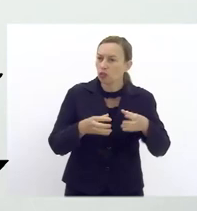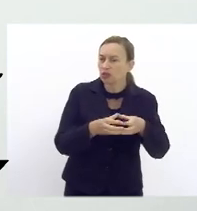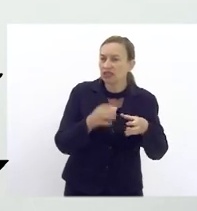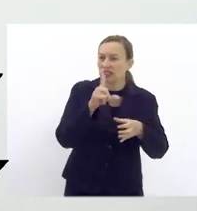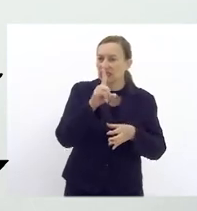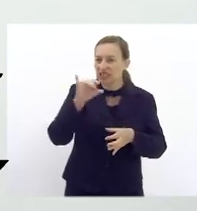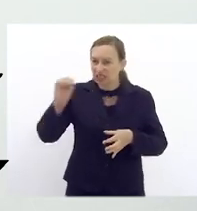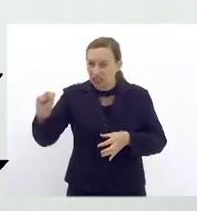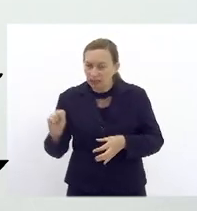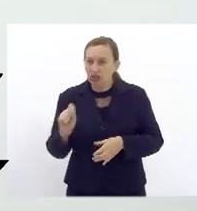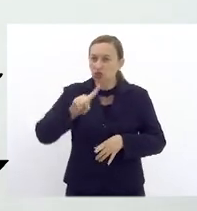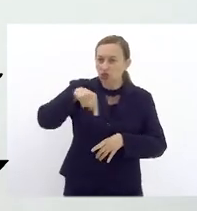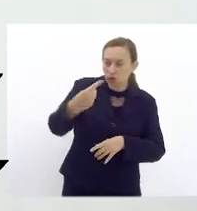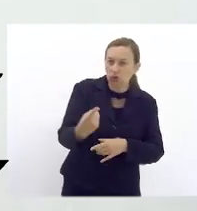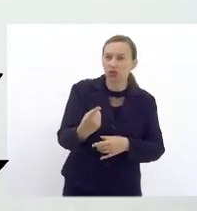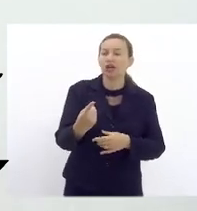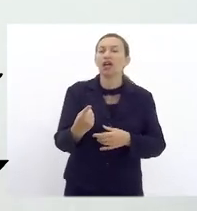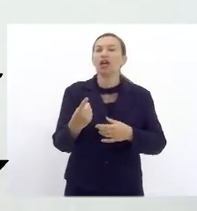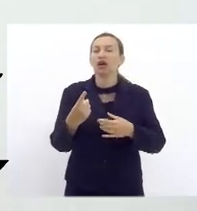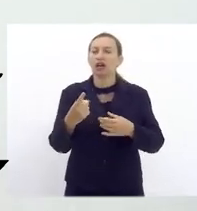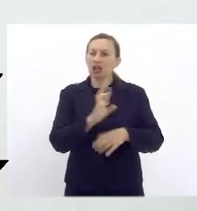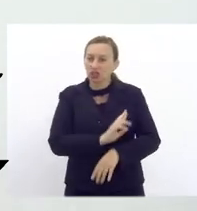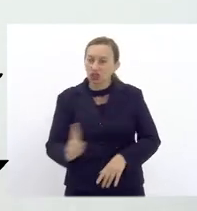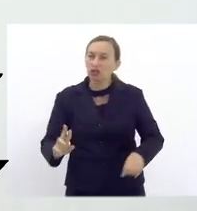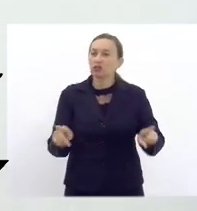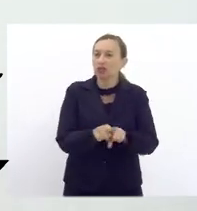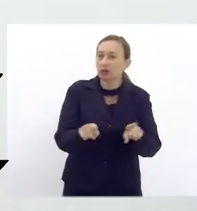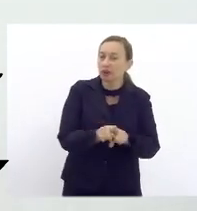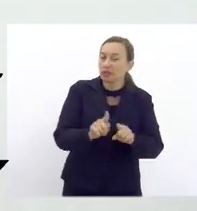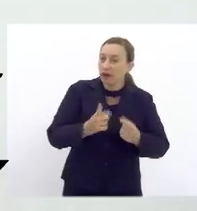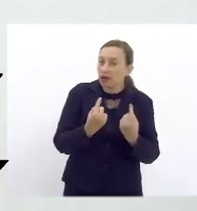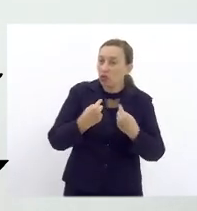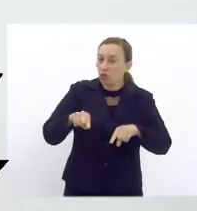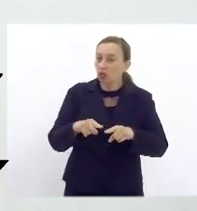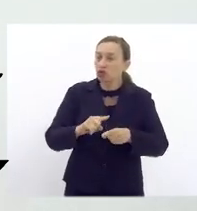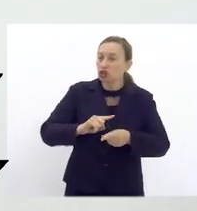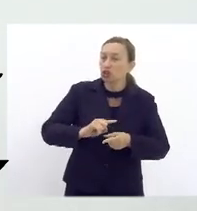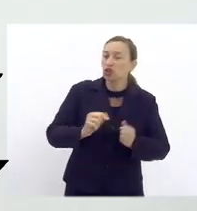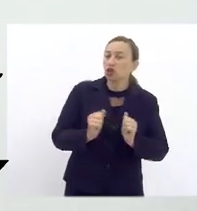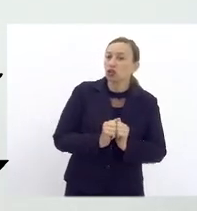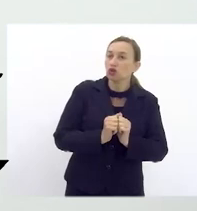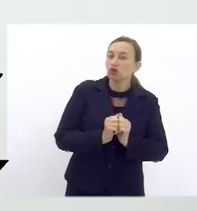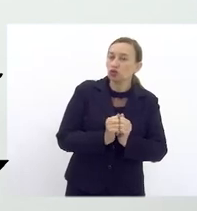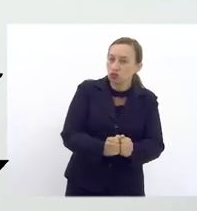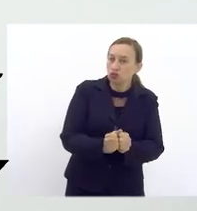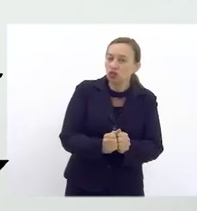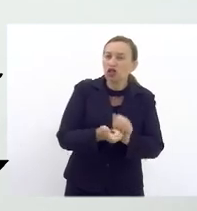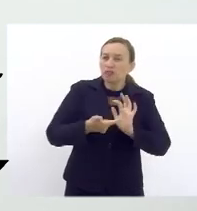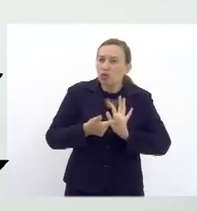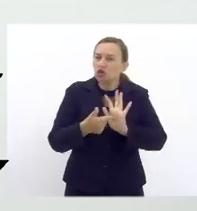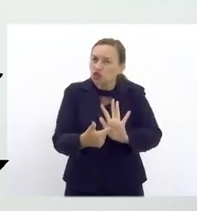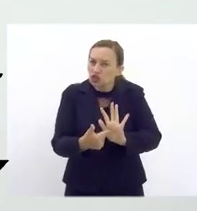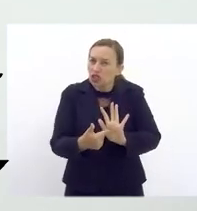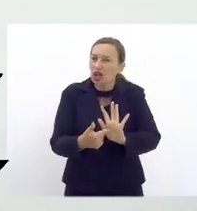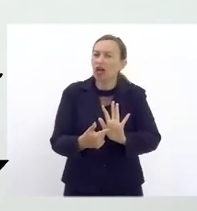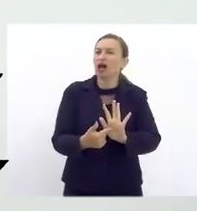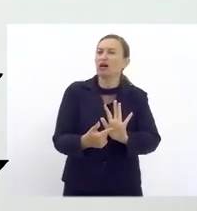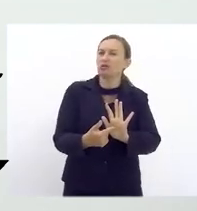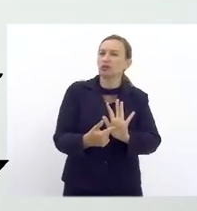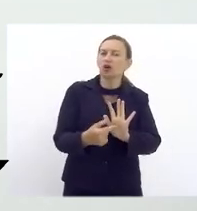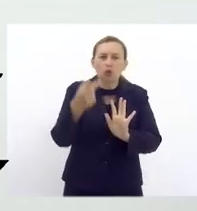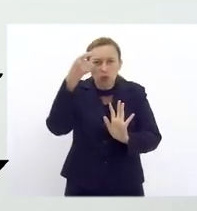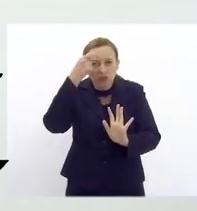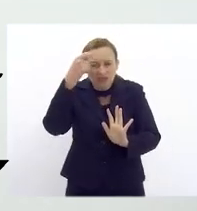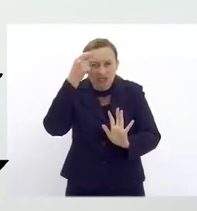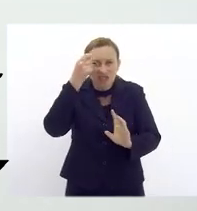islâmicas e outras religiões também para combatermos junto para nós mostrarmos para nós conscientizarmos